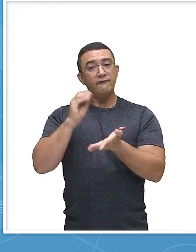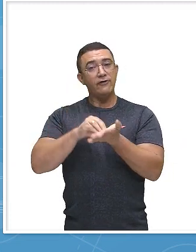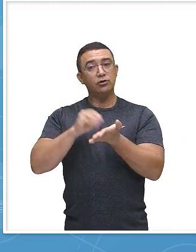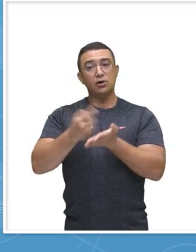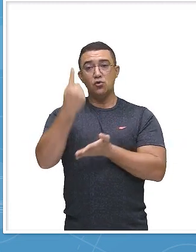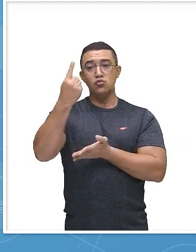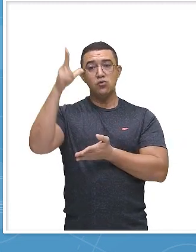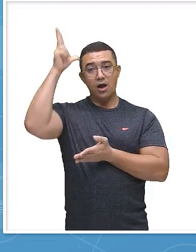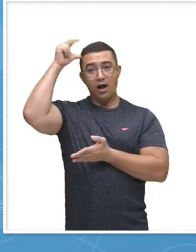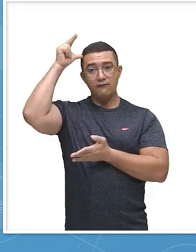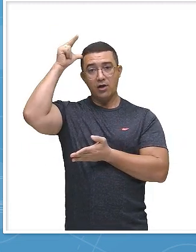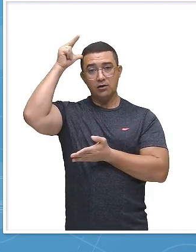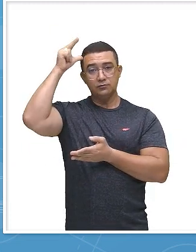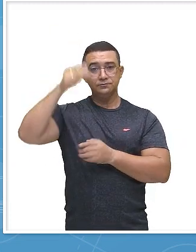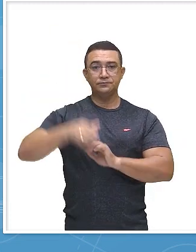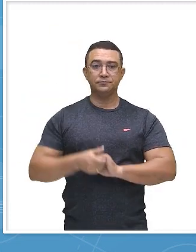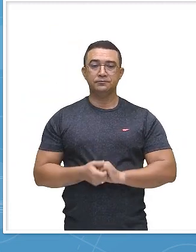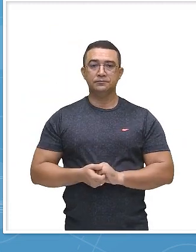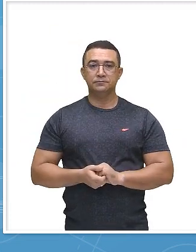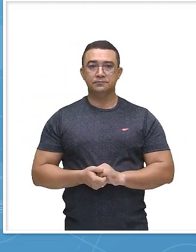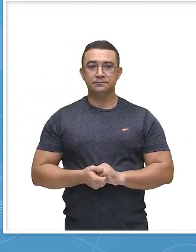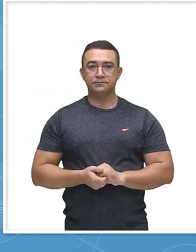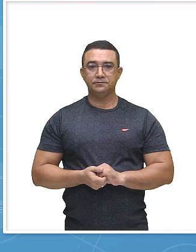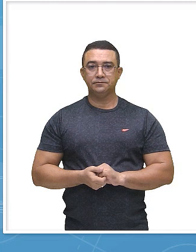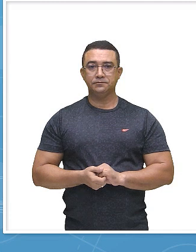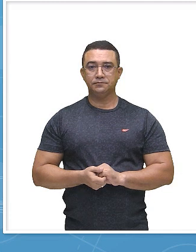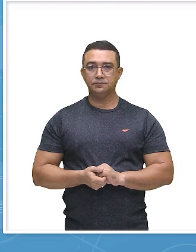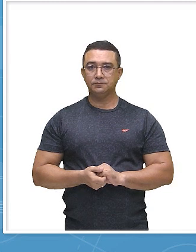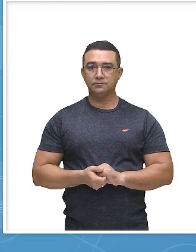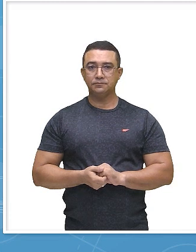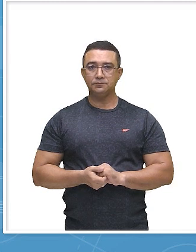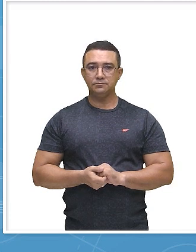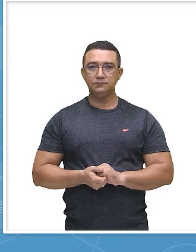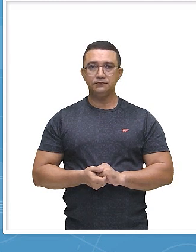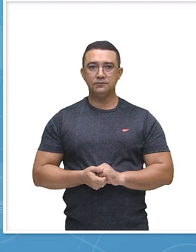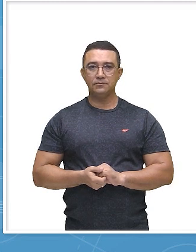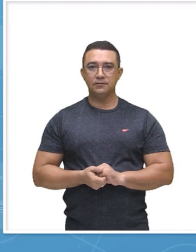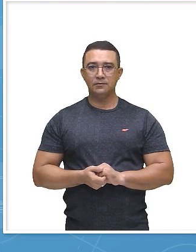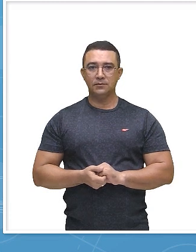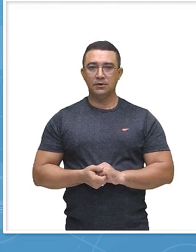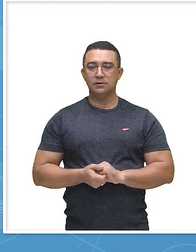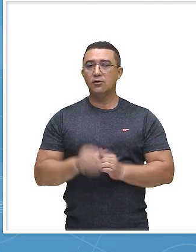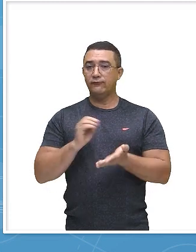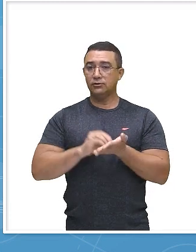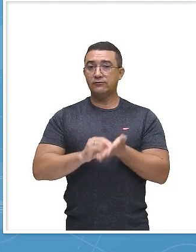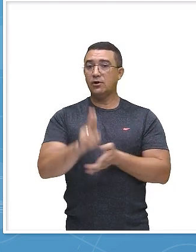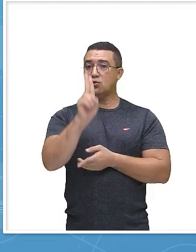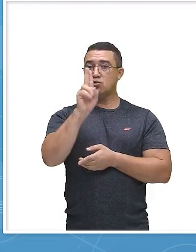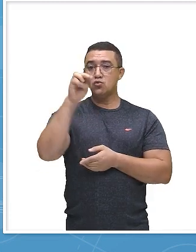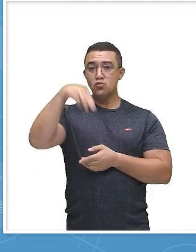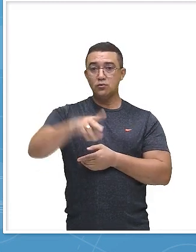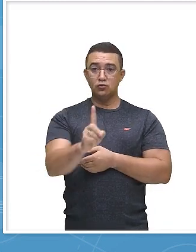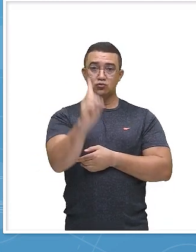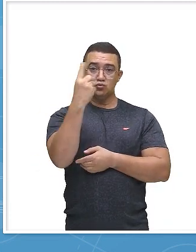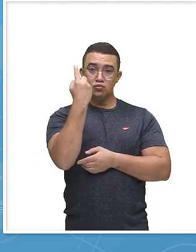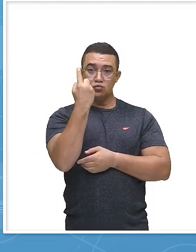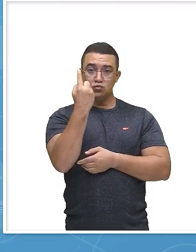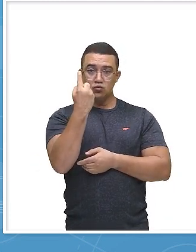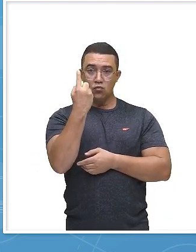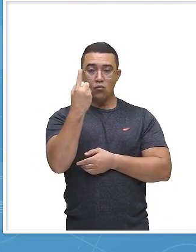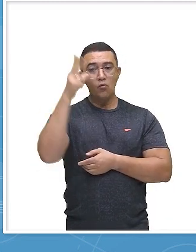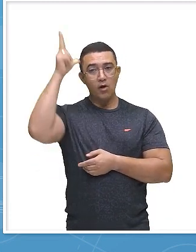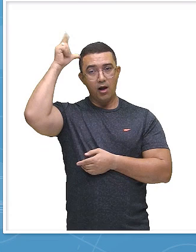artigo indefinido aqui, um, está generalizando, né? Faltava um dentre os muitos que o fazendeiro